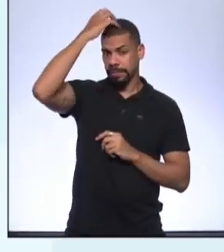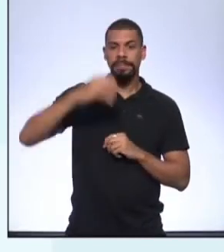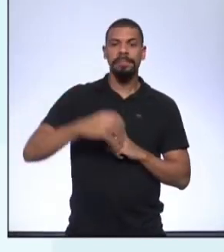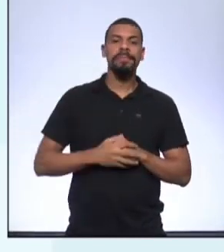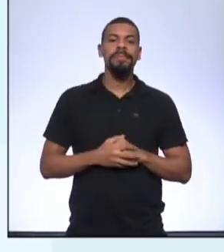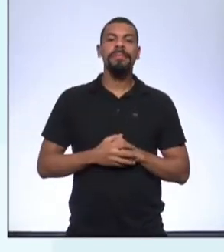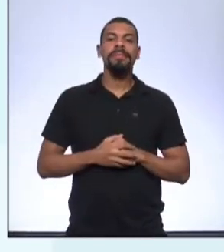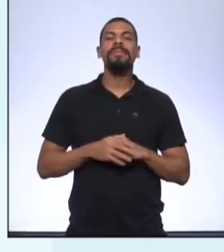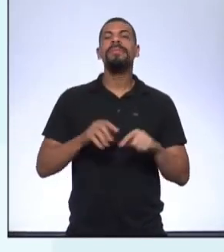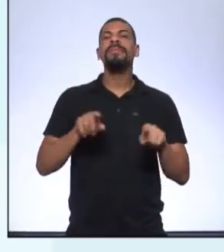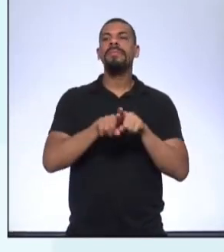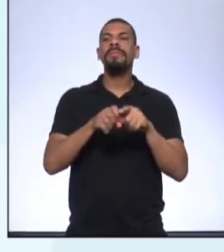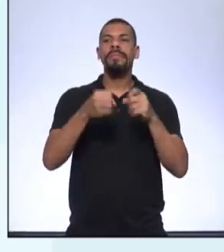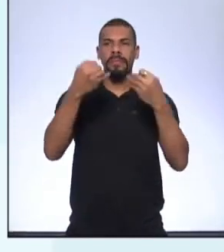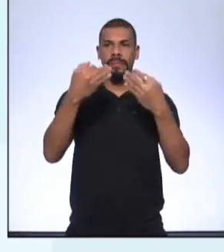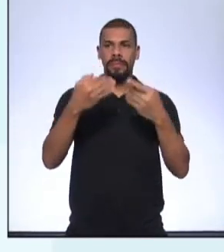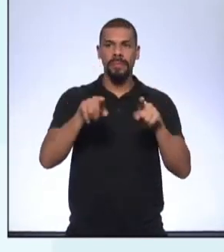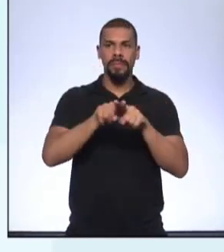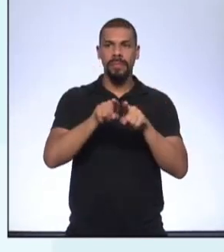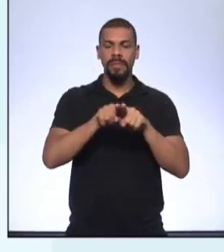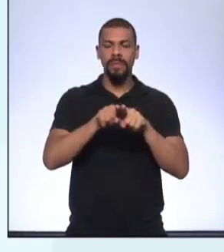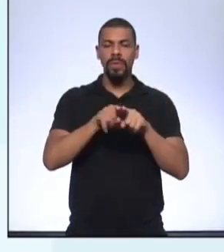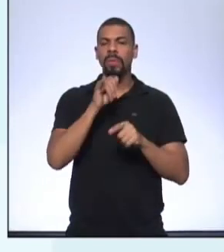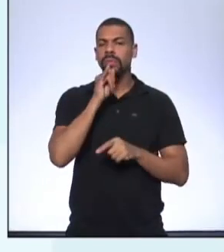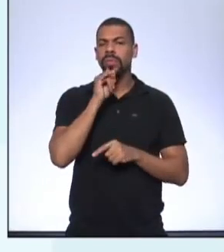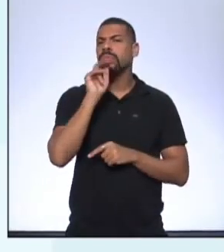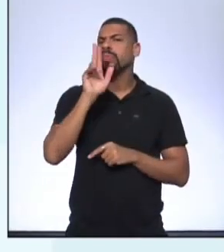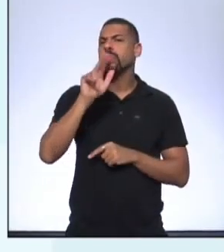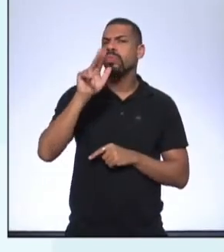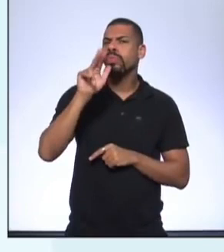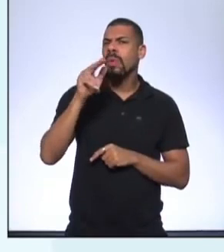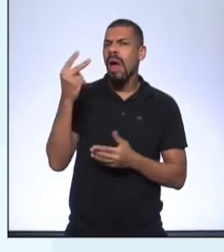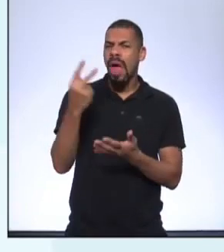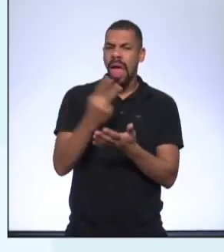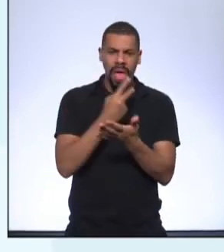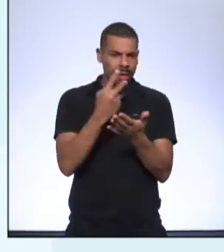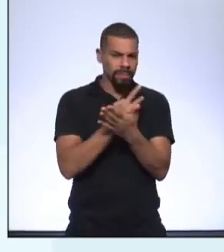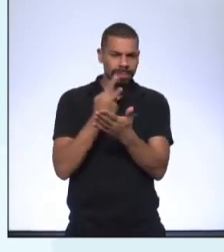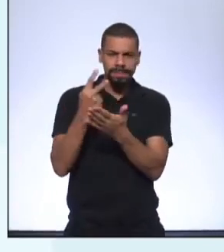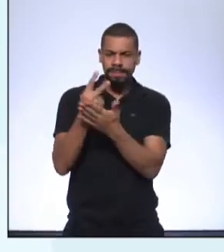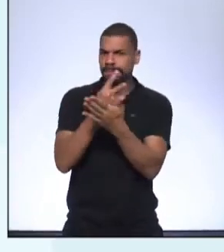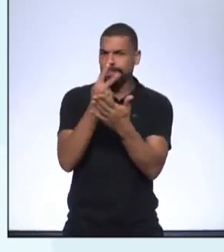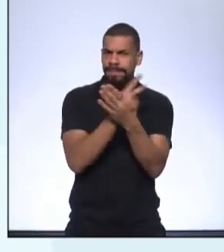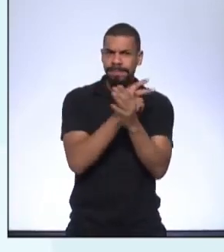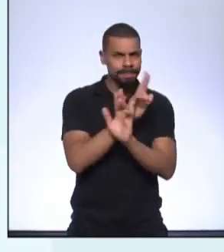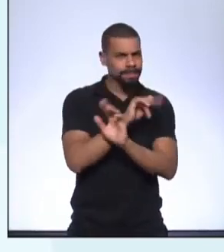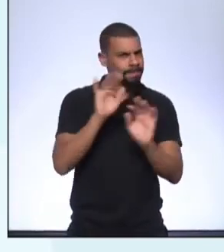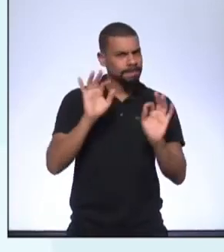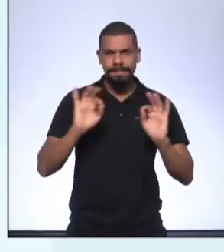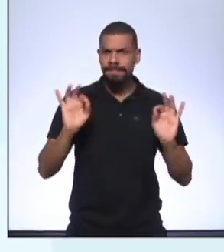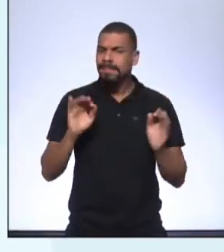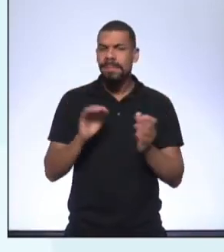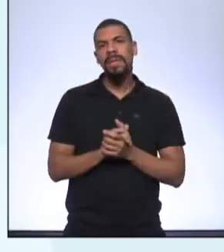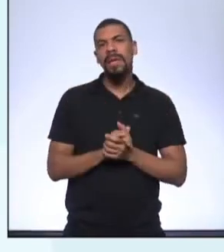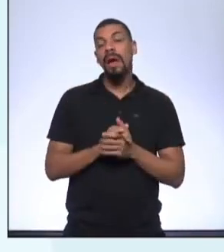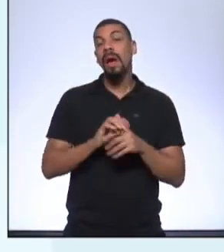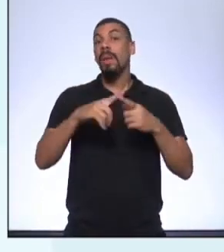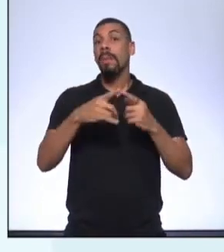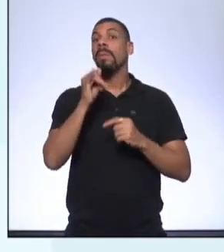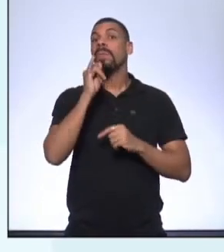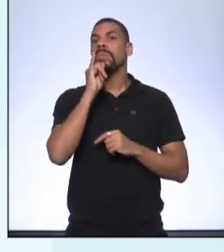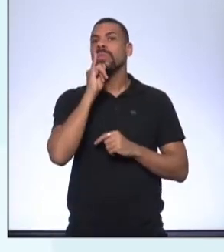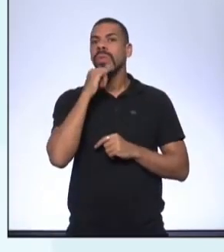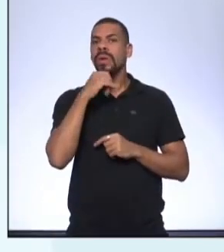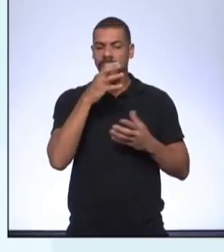na terra é infalível, ou seja, o rei nunca erra, né? Se você desobedecer ao rei, ou seja, cometer o crime de